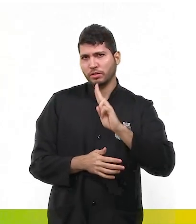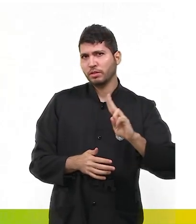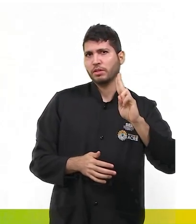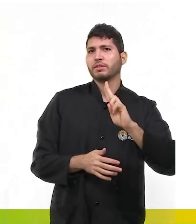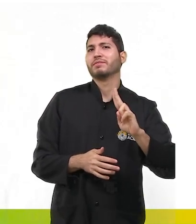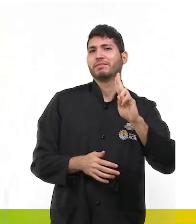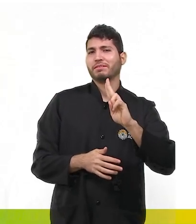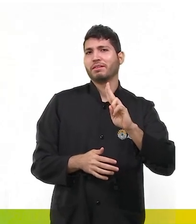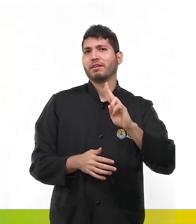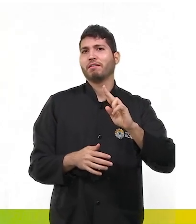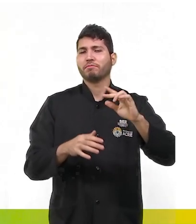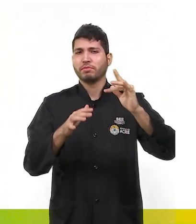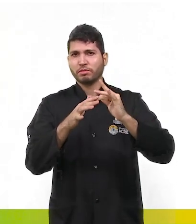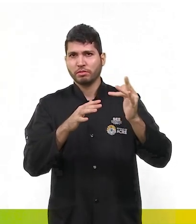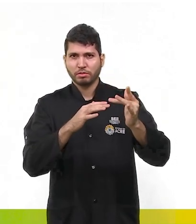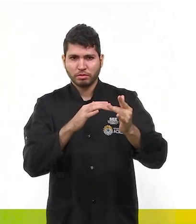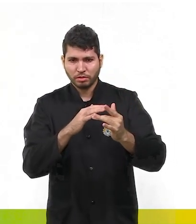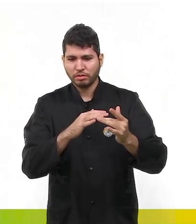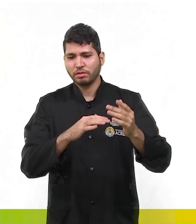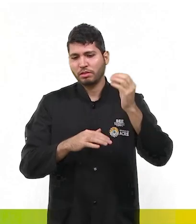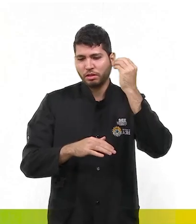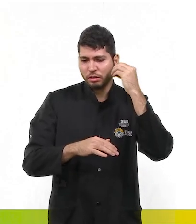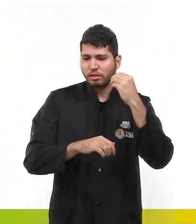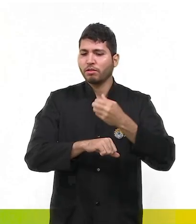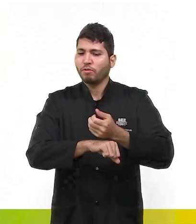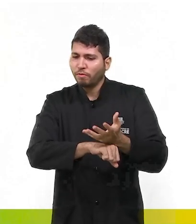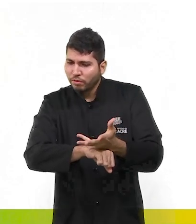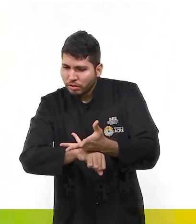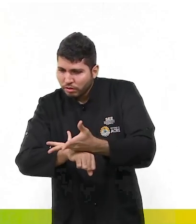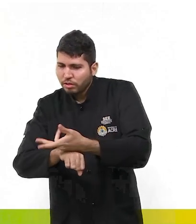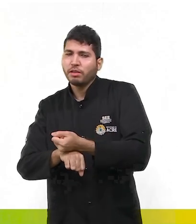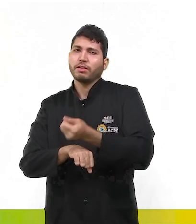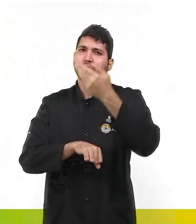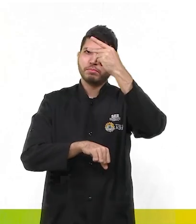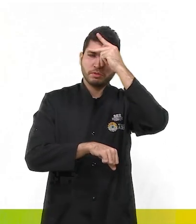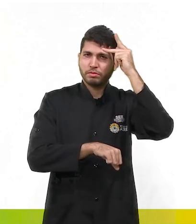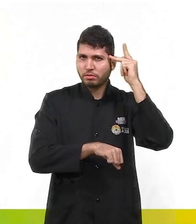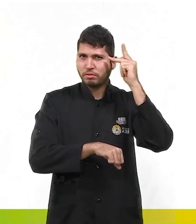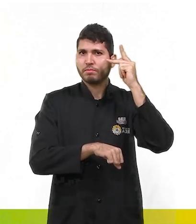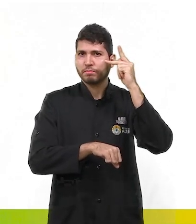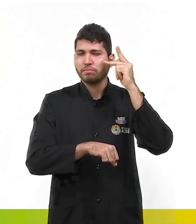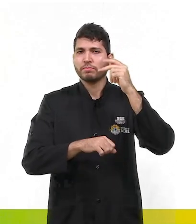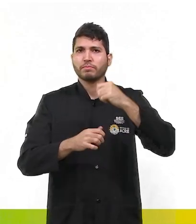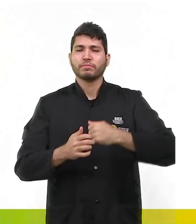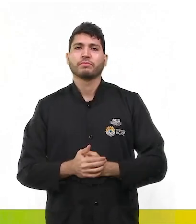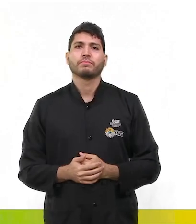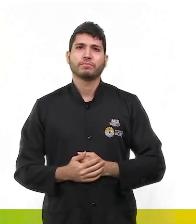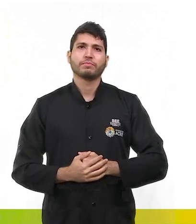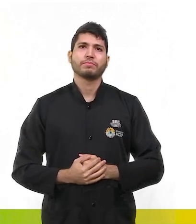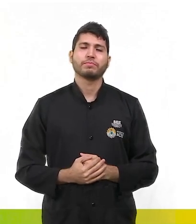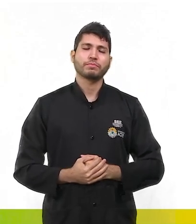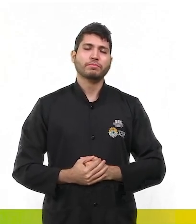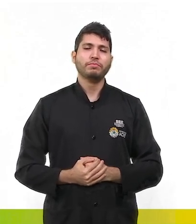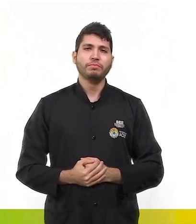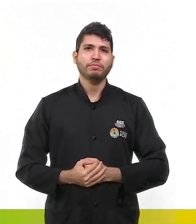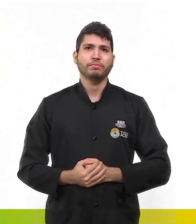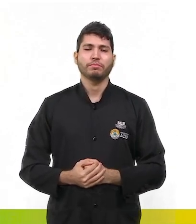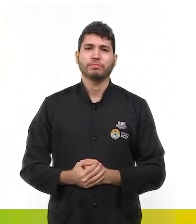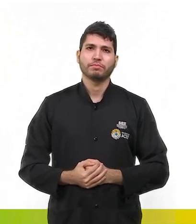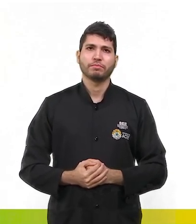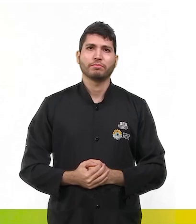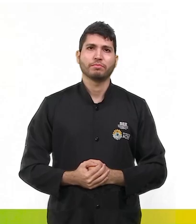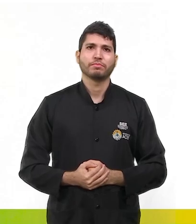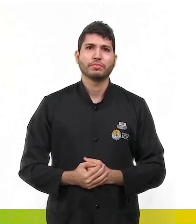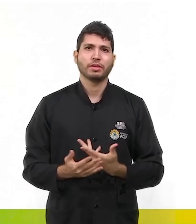sociais e a pessoa muitas vezes é impulsionada a comprar, não porque ela precisa, mas porque existe aí uma questão de